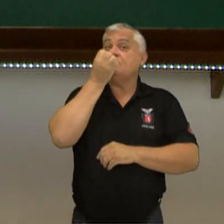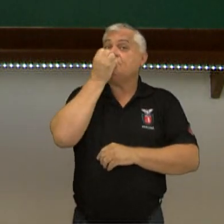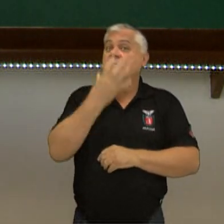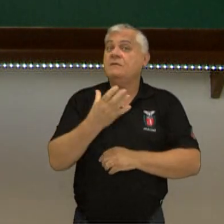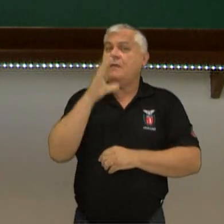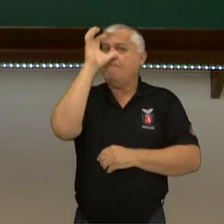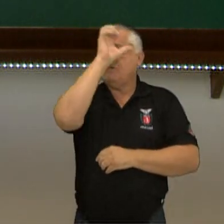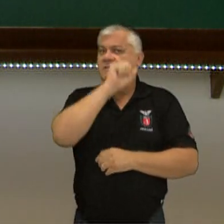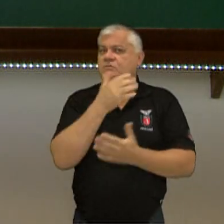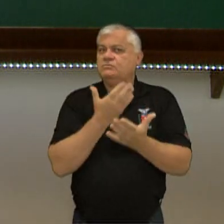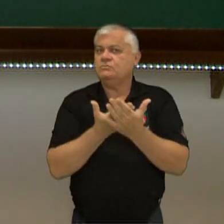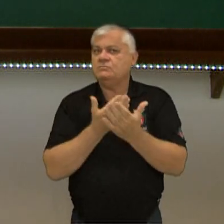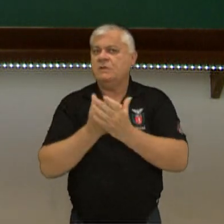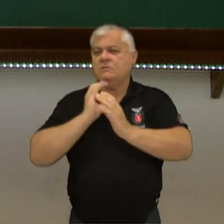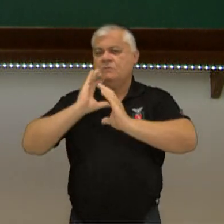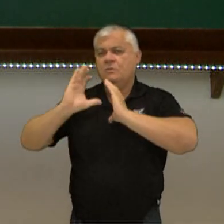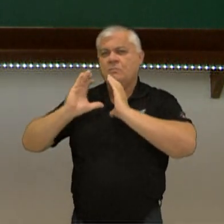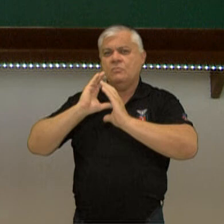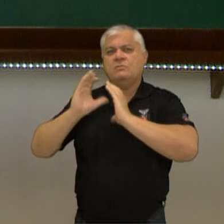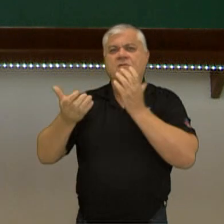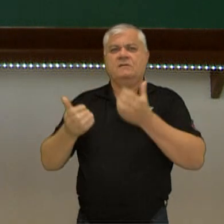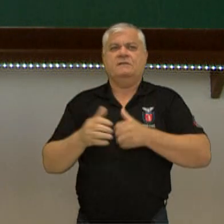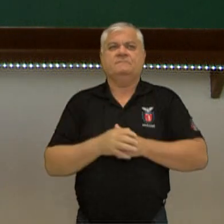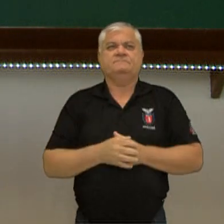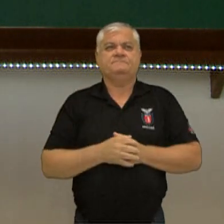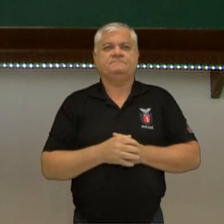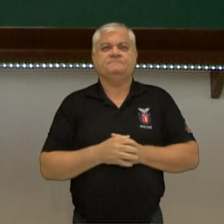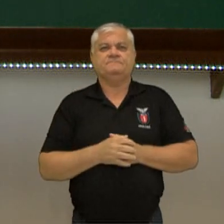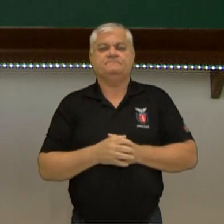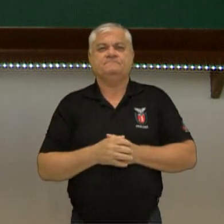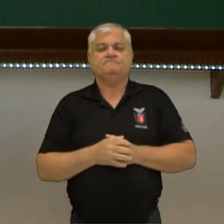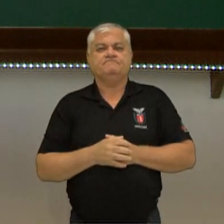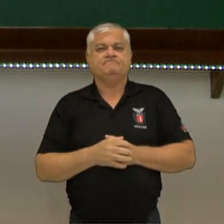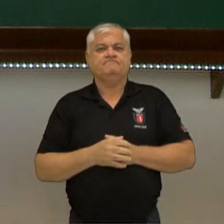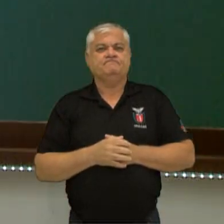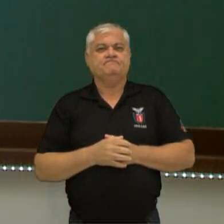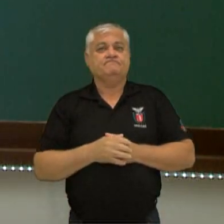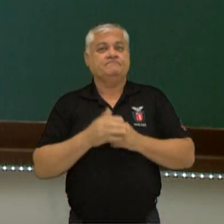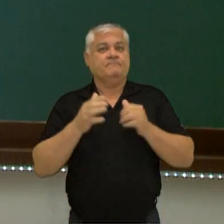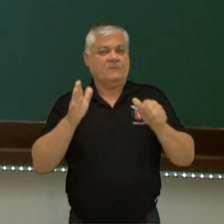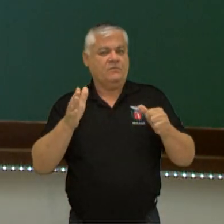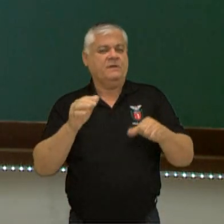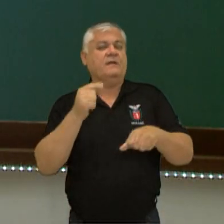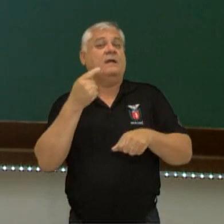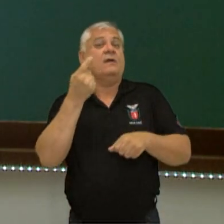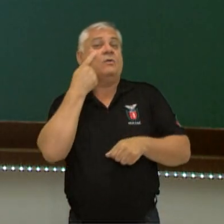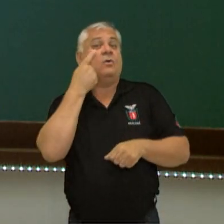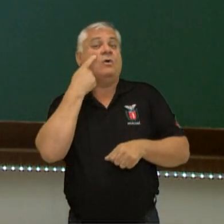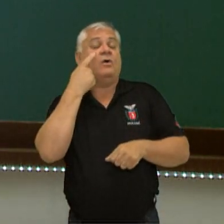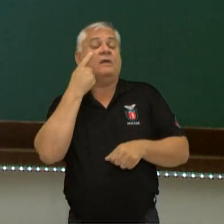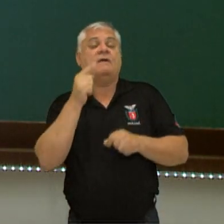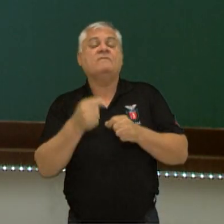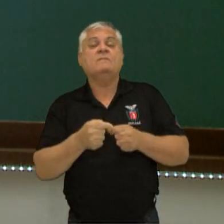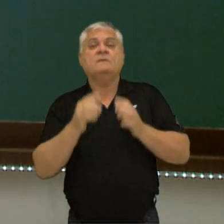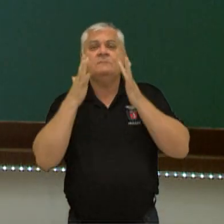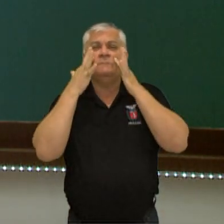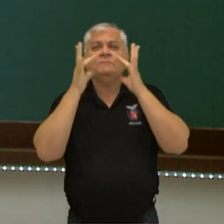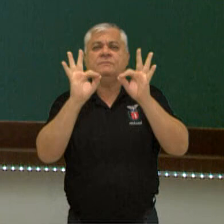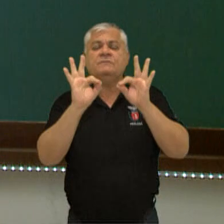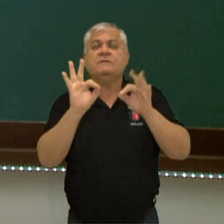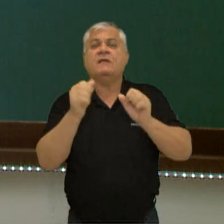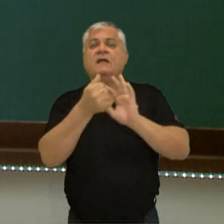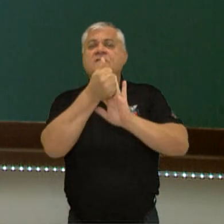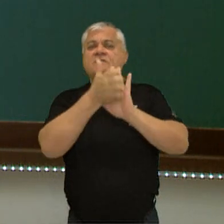aprender, estudar, se comunicar e se aproximar. Vamos fazer aquele break para aquele momento de atividade, para